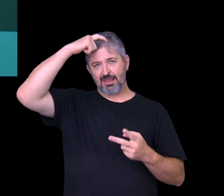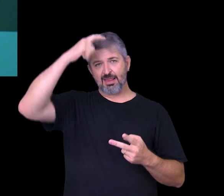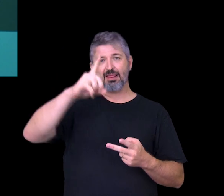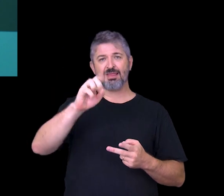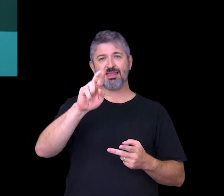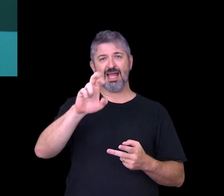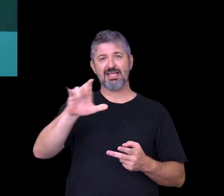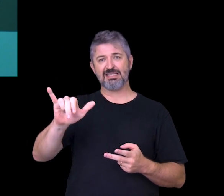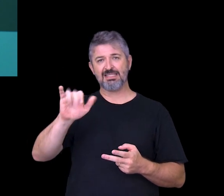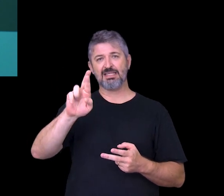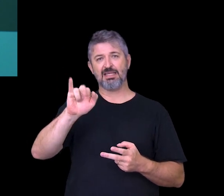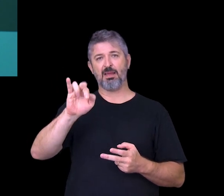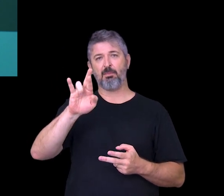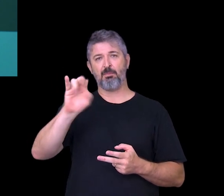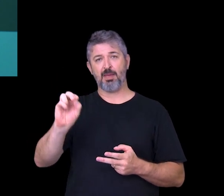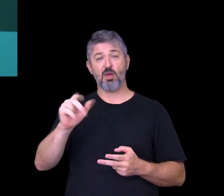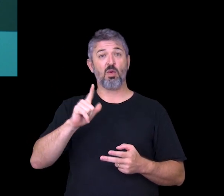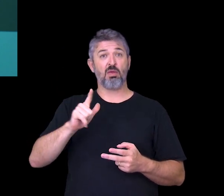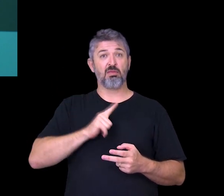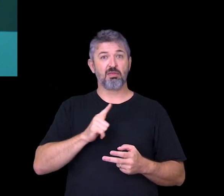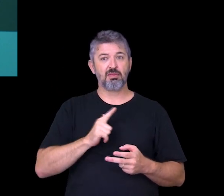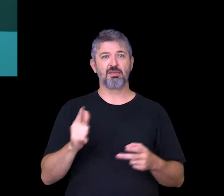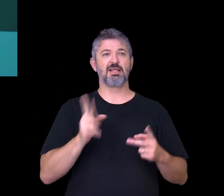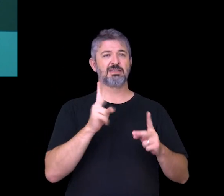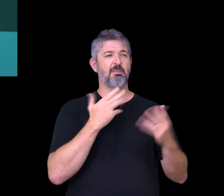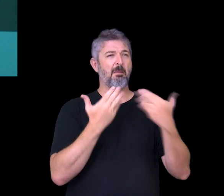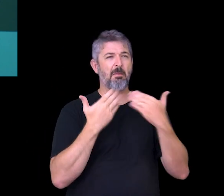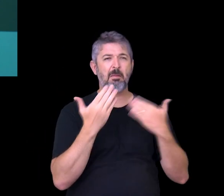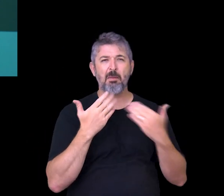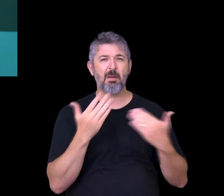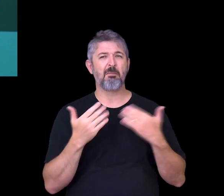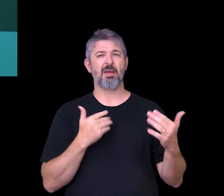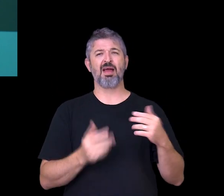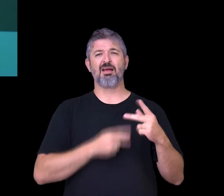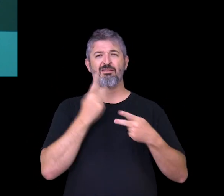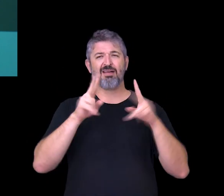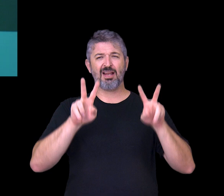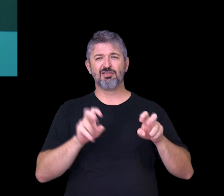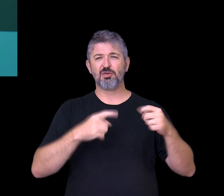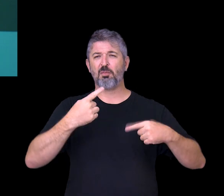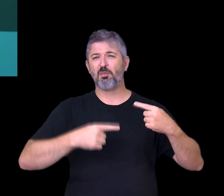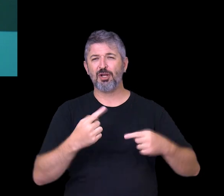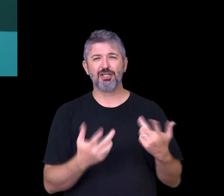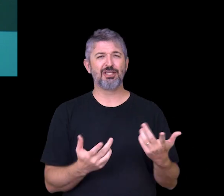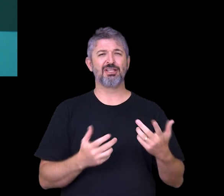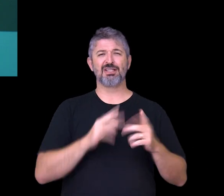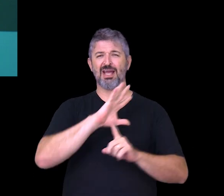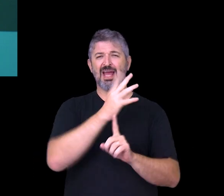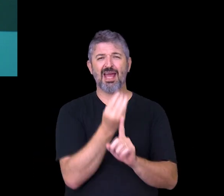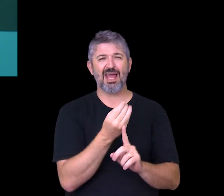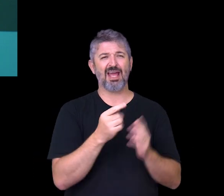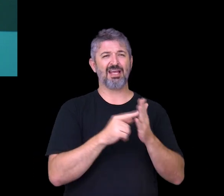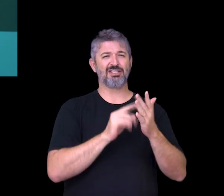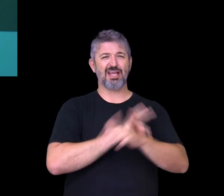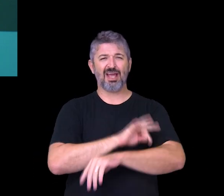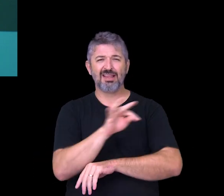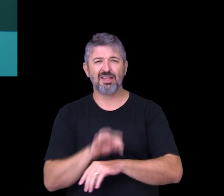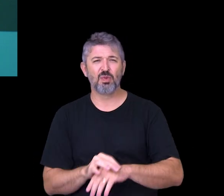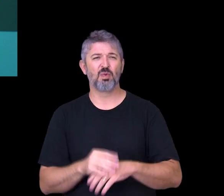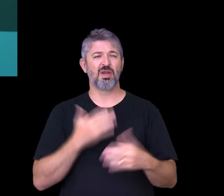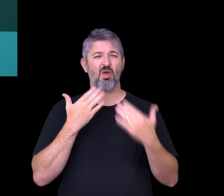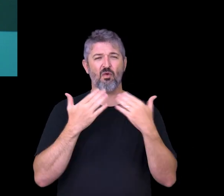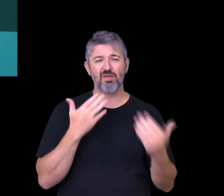e ali havia uma grande conversa, onde falava-se de política, de arte, de arquitetura, tudo isso. Ele era uma